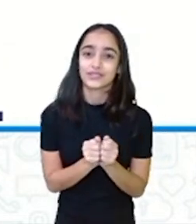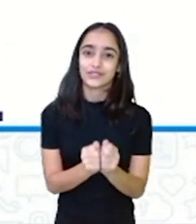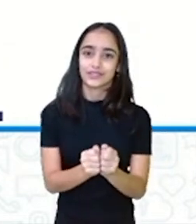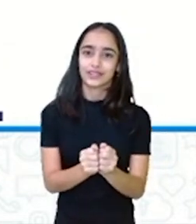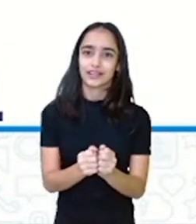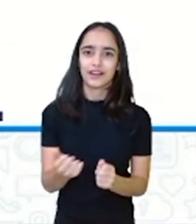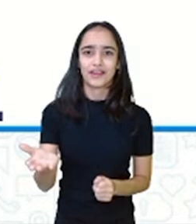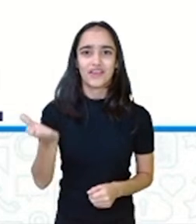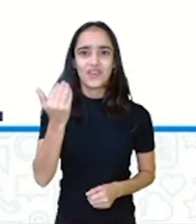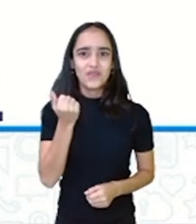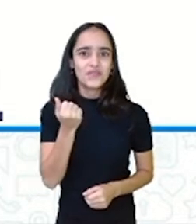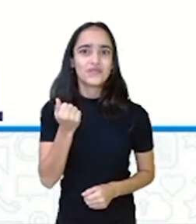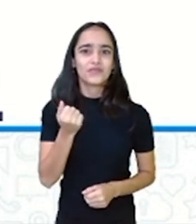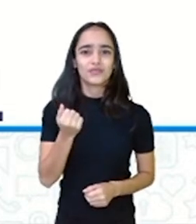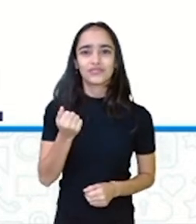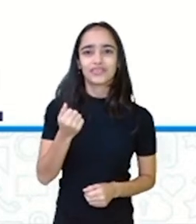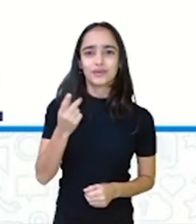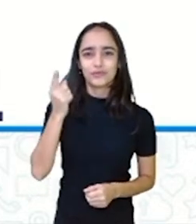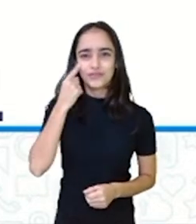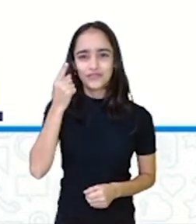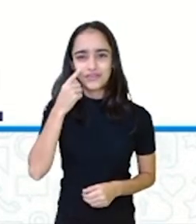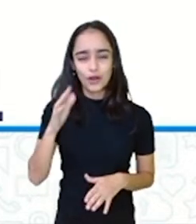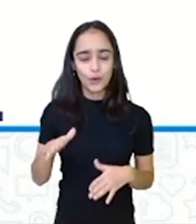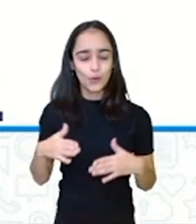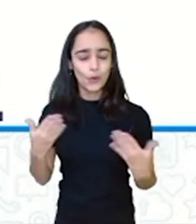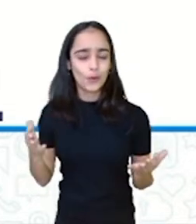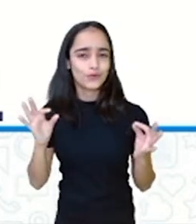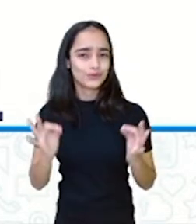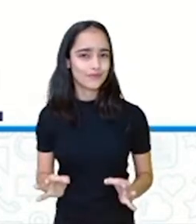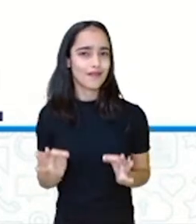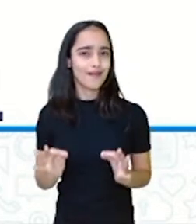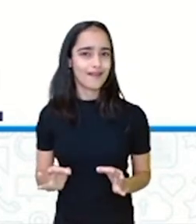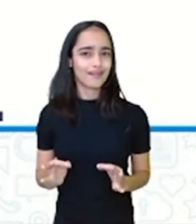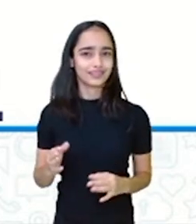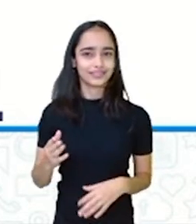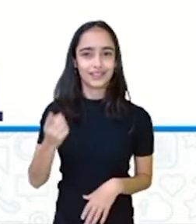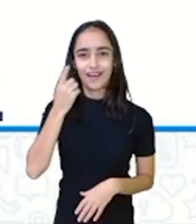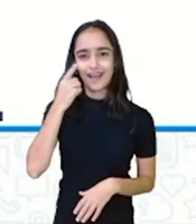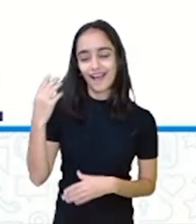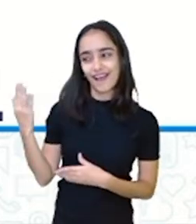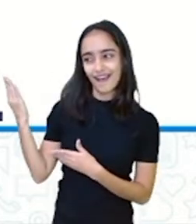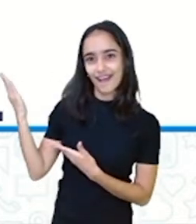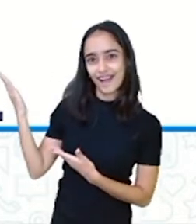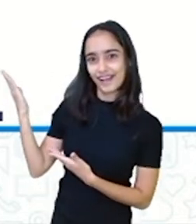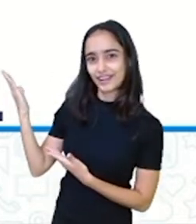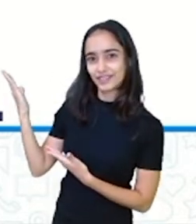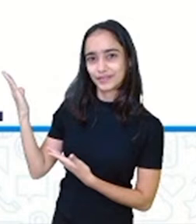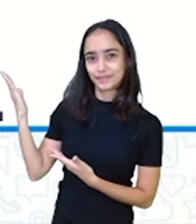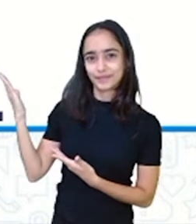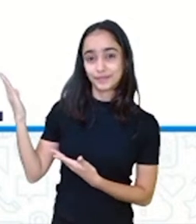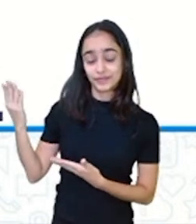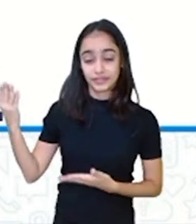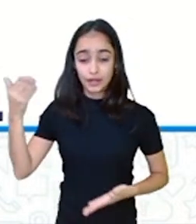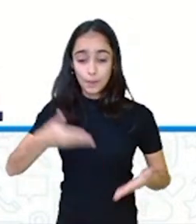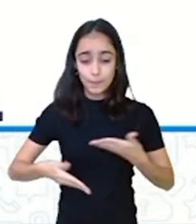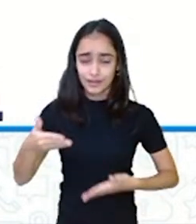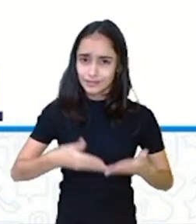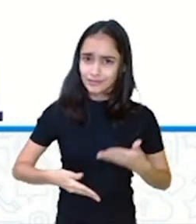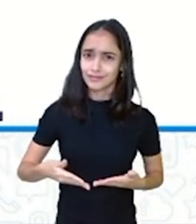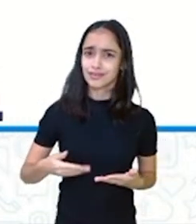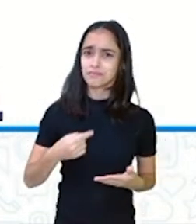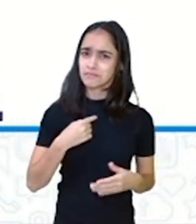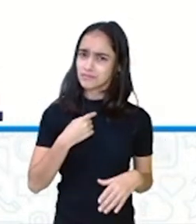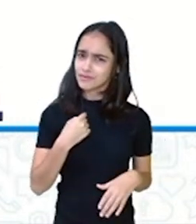pontuação correta. Eu vou ler e você vai lá, depois eu vou saber se você está participando, se você está aí, se tem alguma resposta